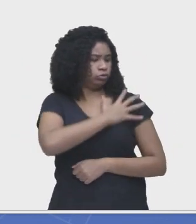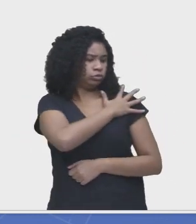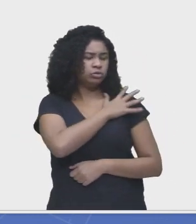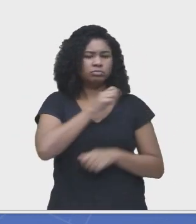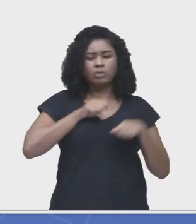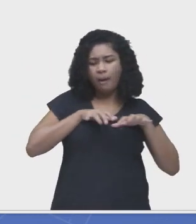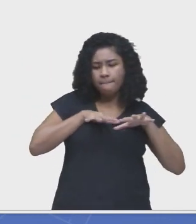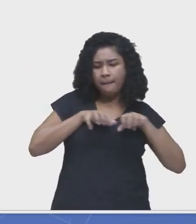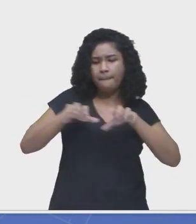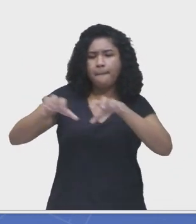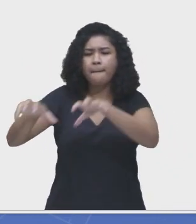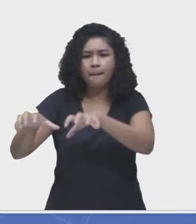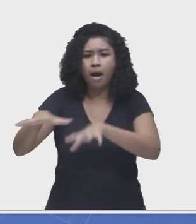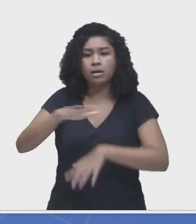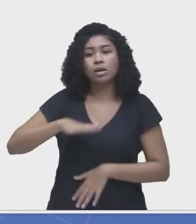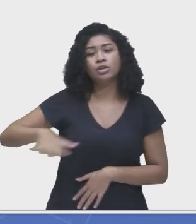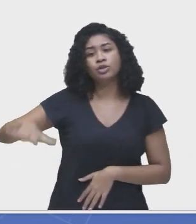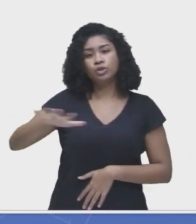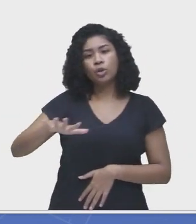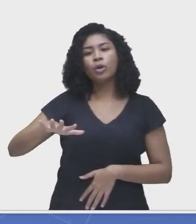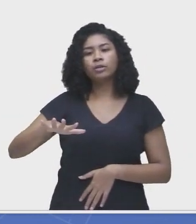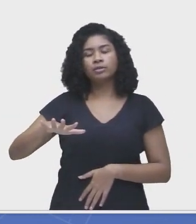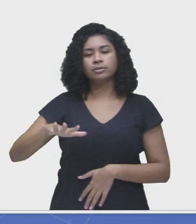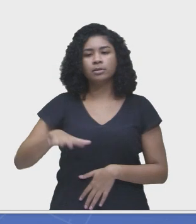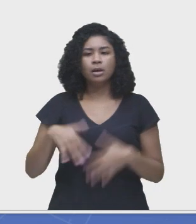a Mesopotâmia. Então,